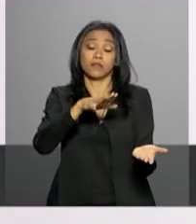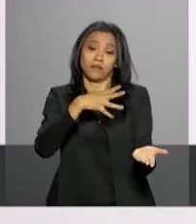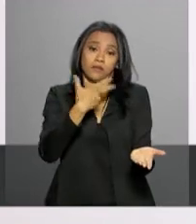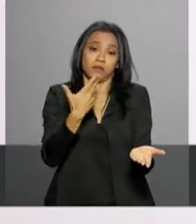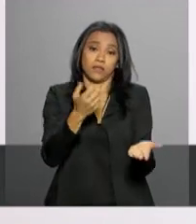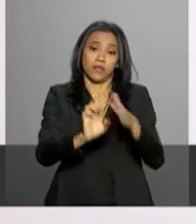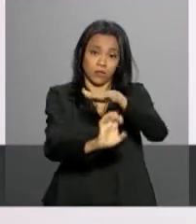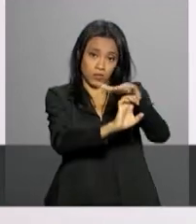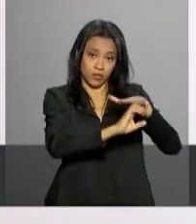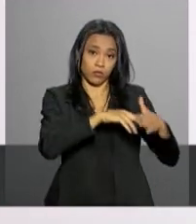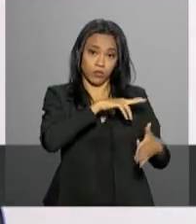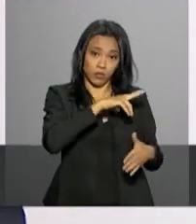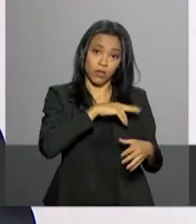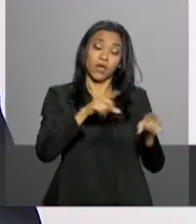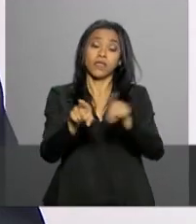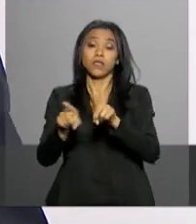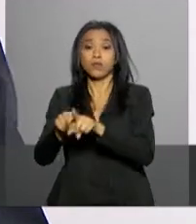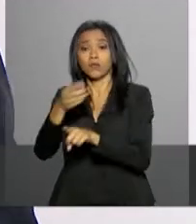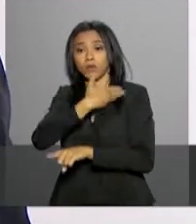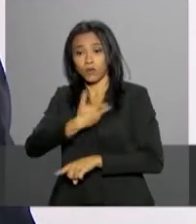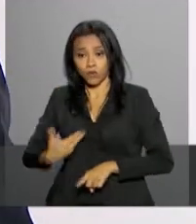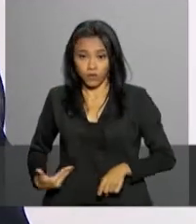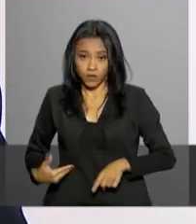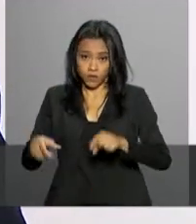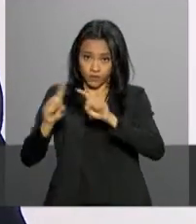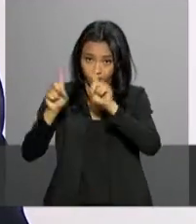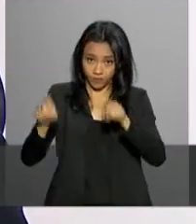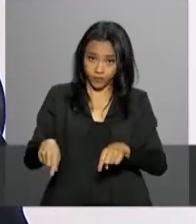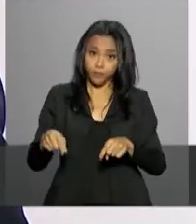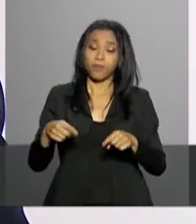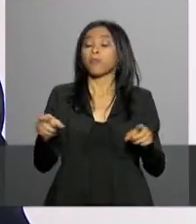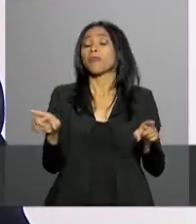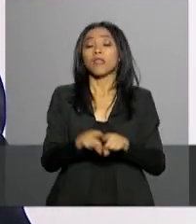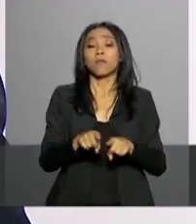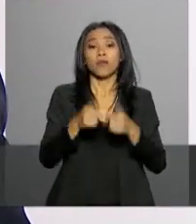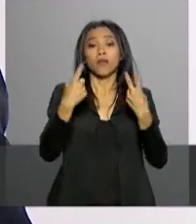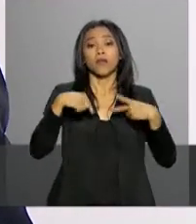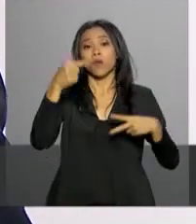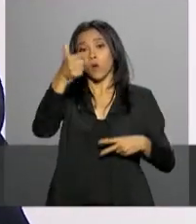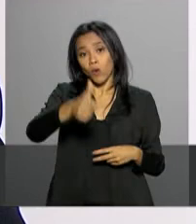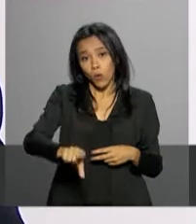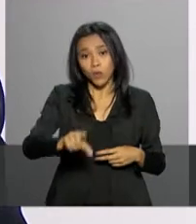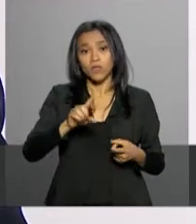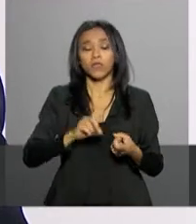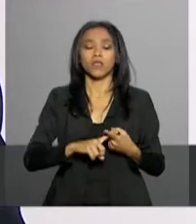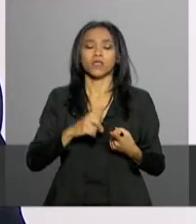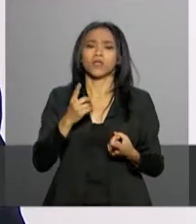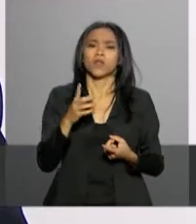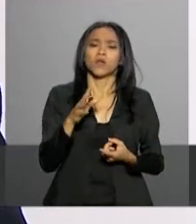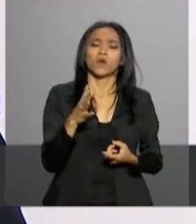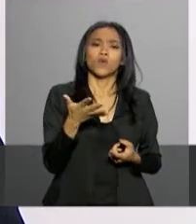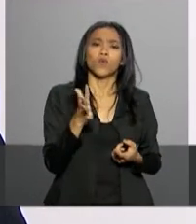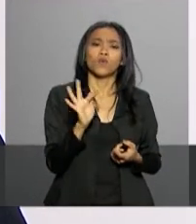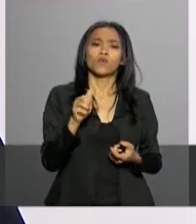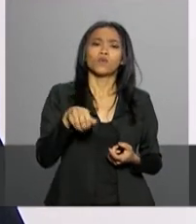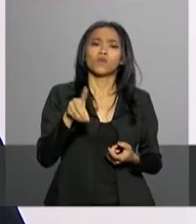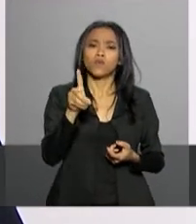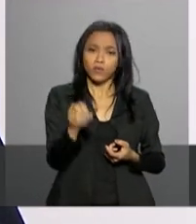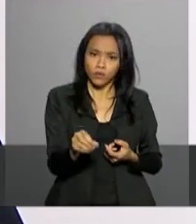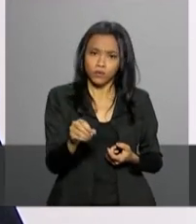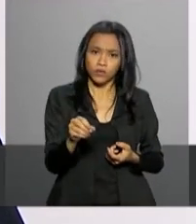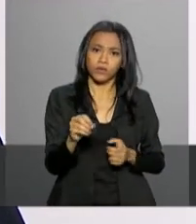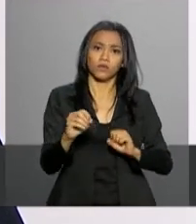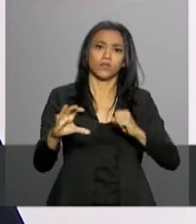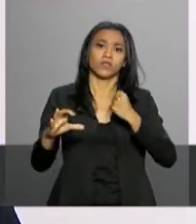nós também reformulamos a fórmula de rendimento do fundo de garantia por tempo de serviço quase dobramos o rendimento